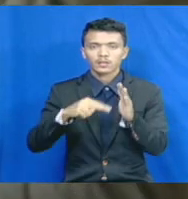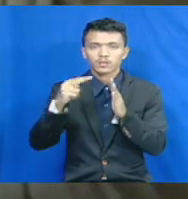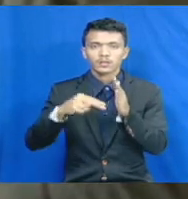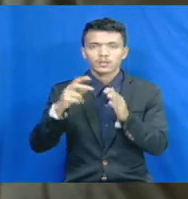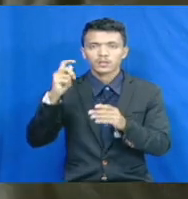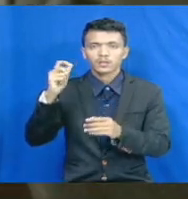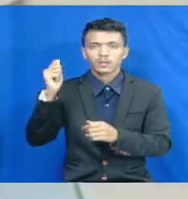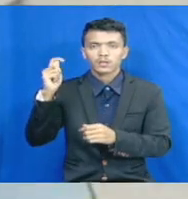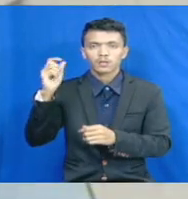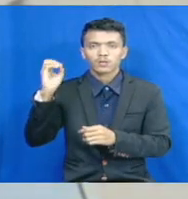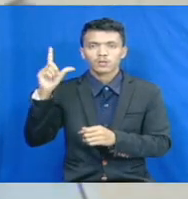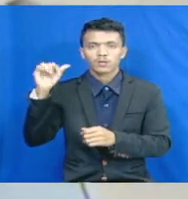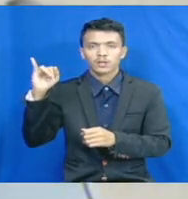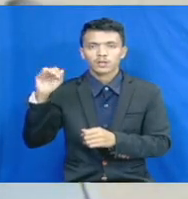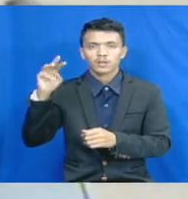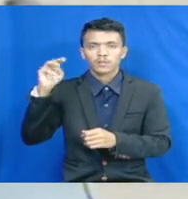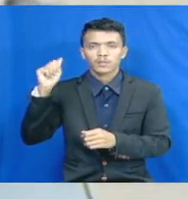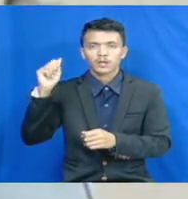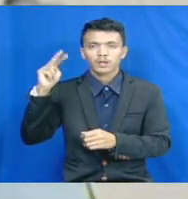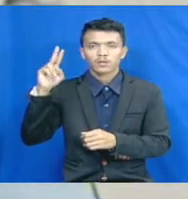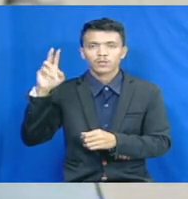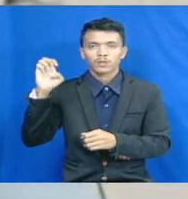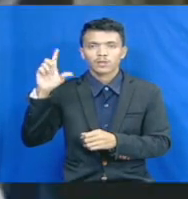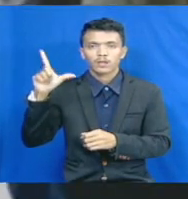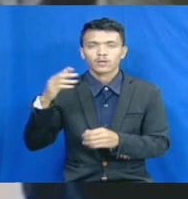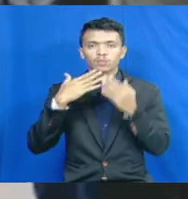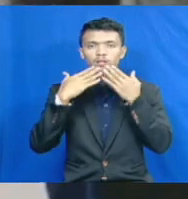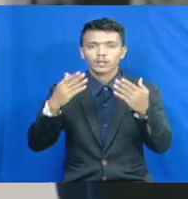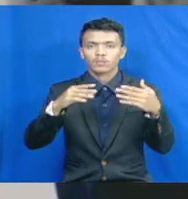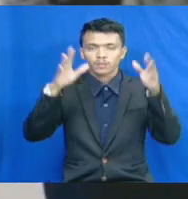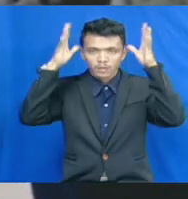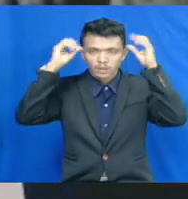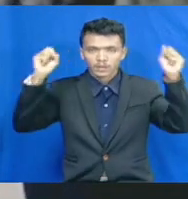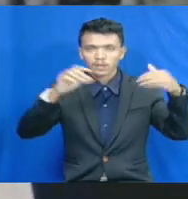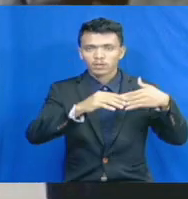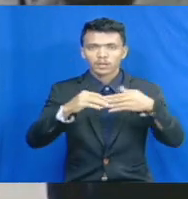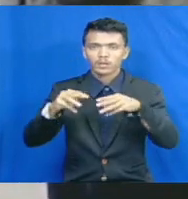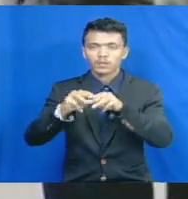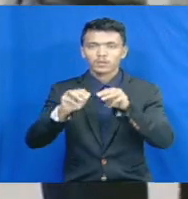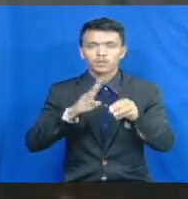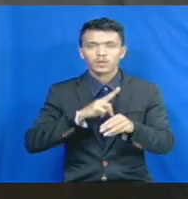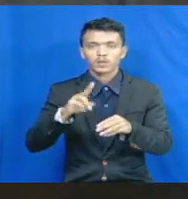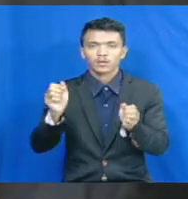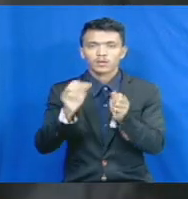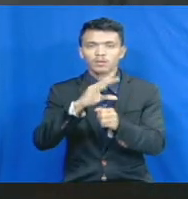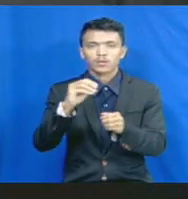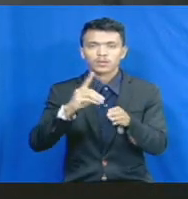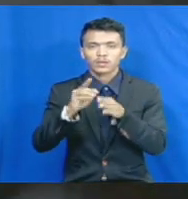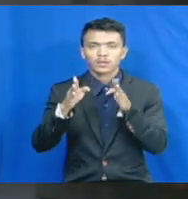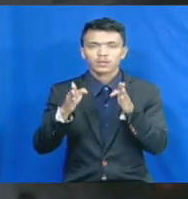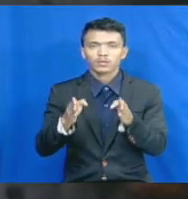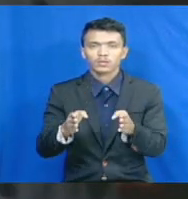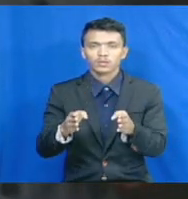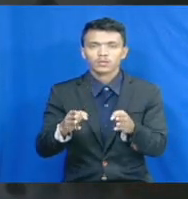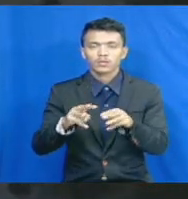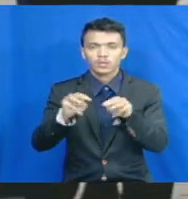Tatoli IP, Manuel Pinto, agradece ao Presidente Autoridade Município Baucau, no Diretor Direção Serviço Terras